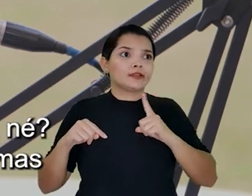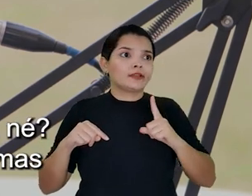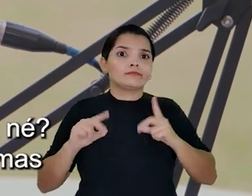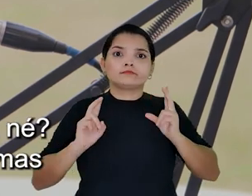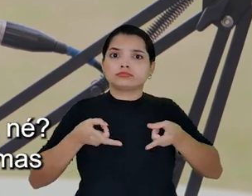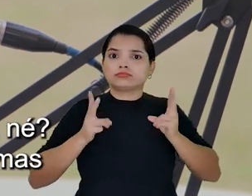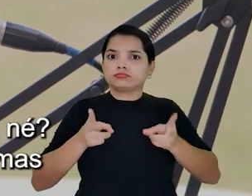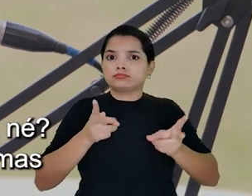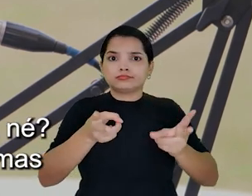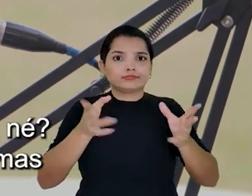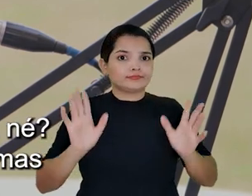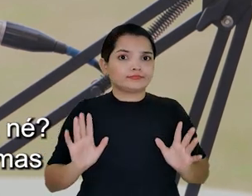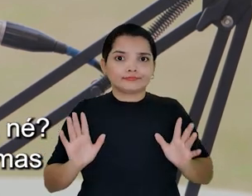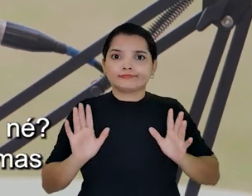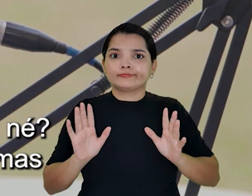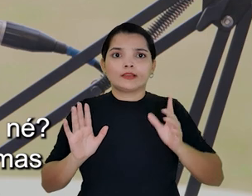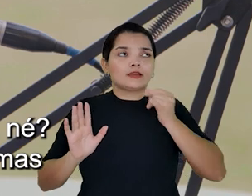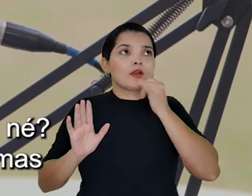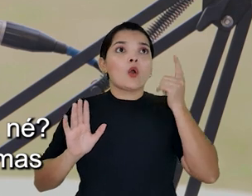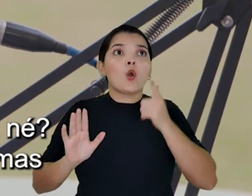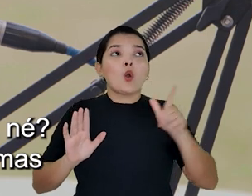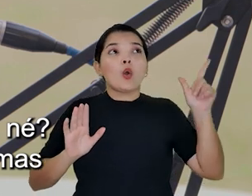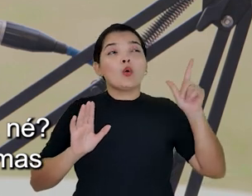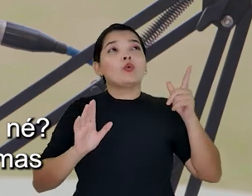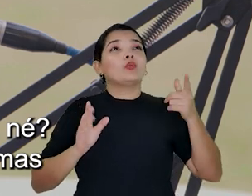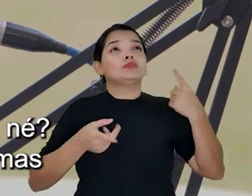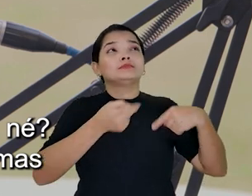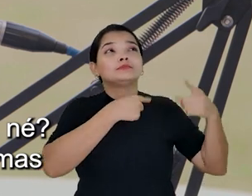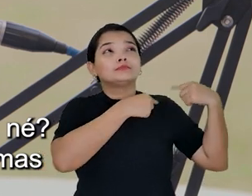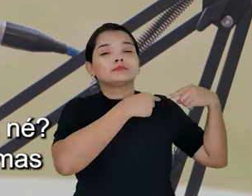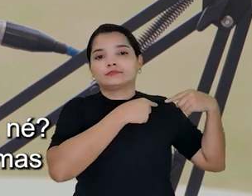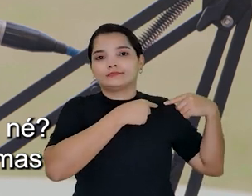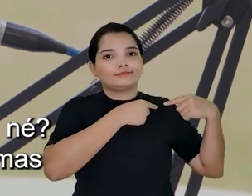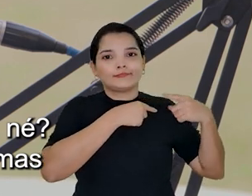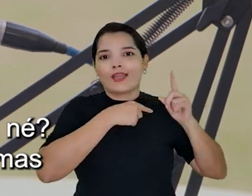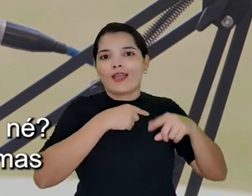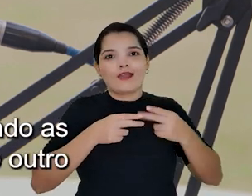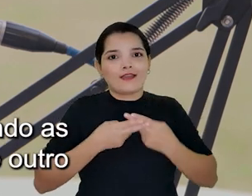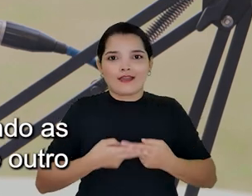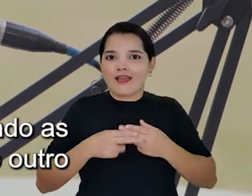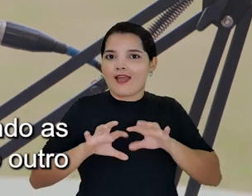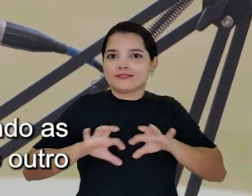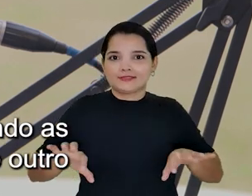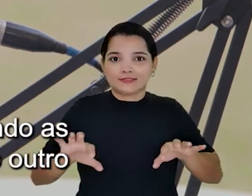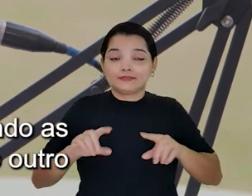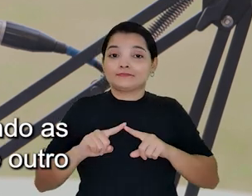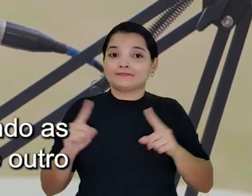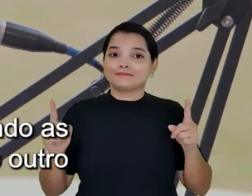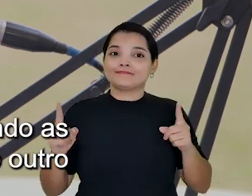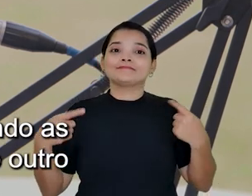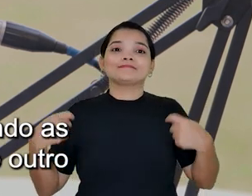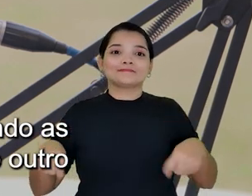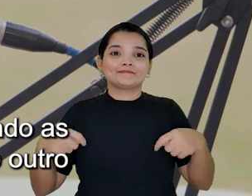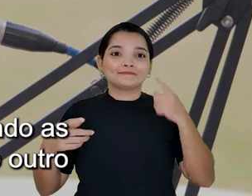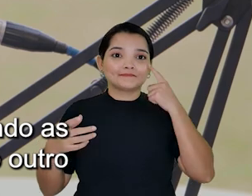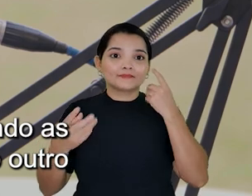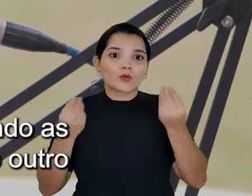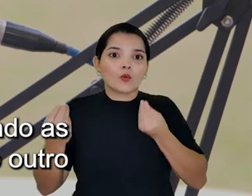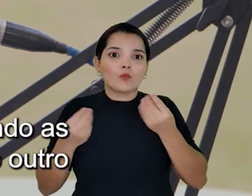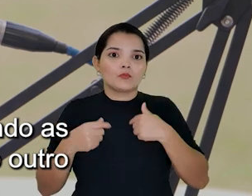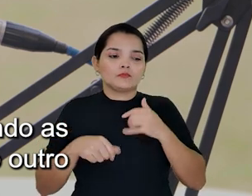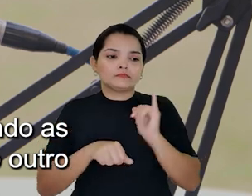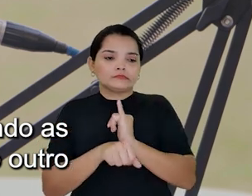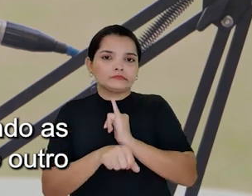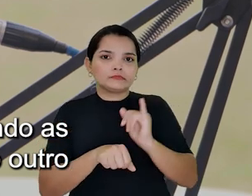definitiva e é um caminho sem volta né É É a gente precisa se adaptar encontrar formas de fazer isso sem